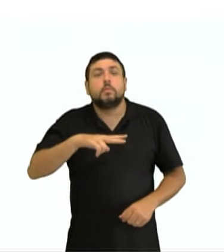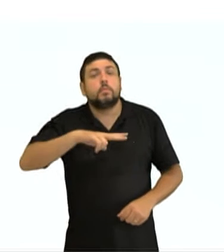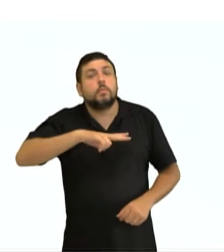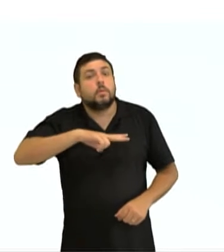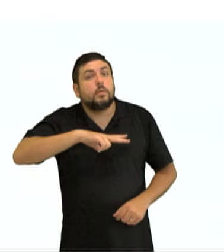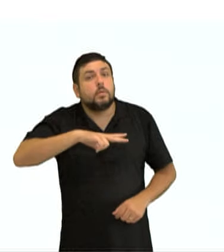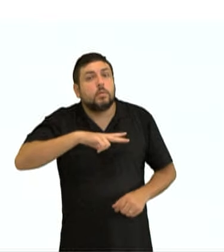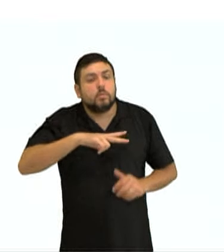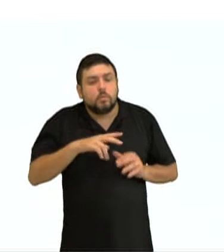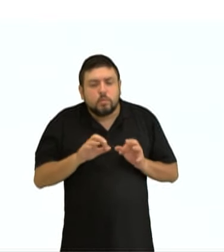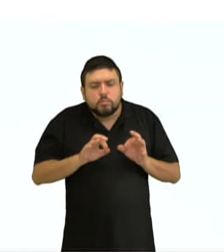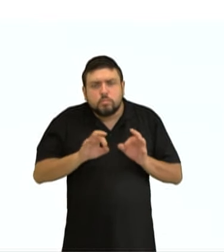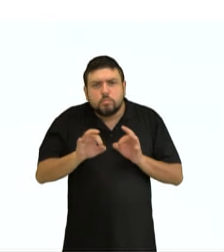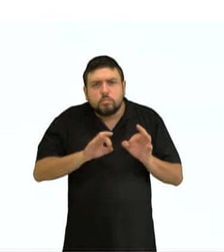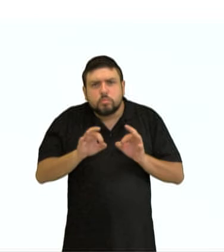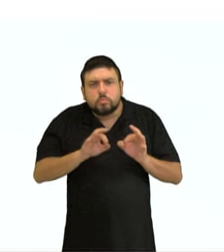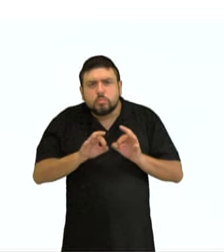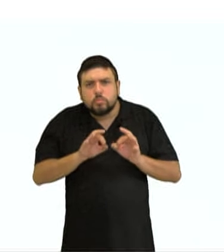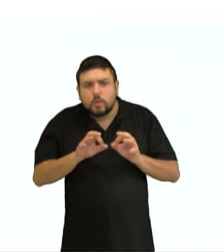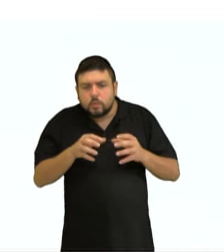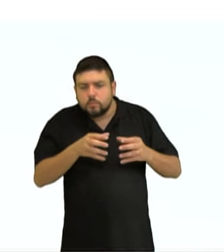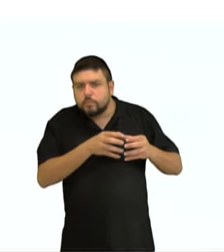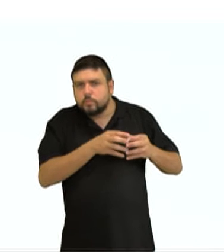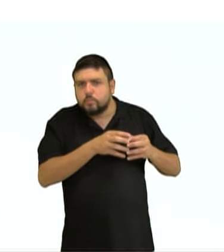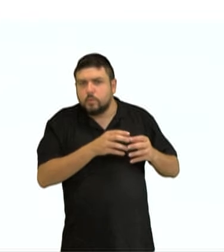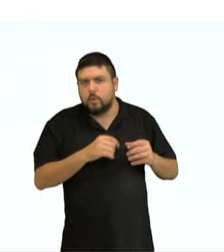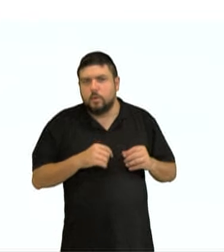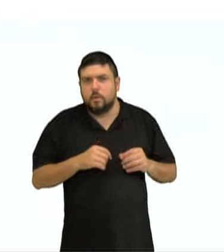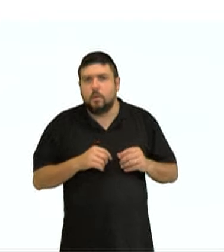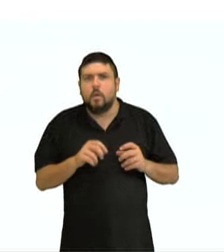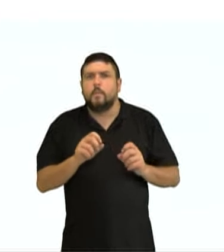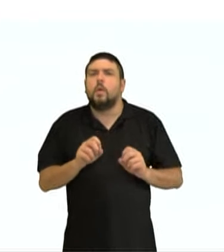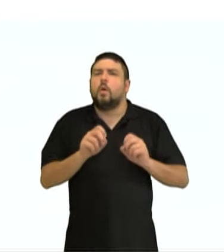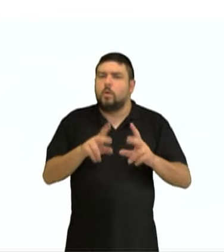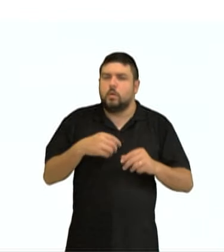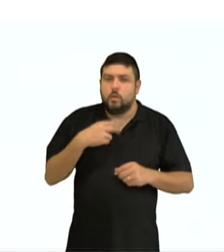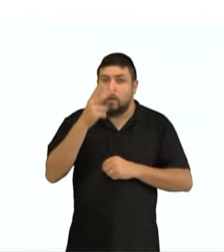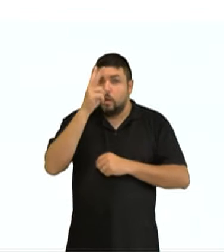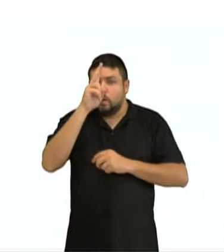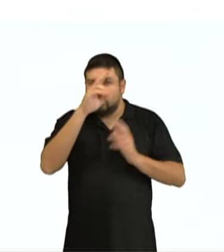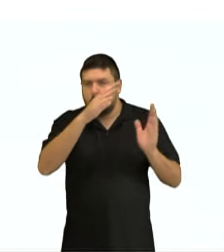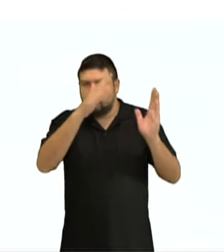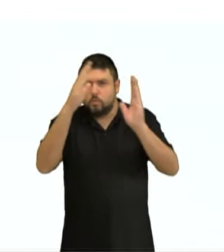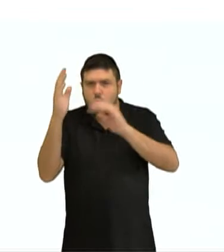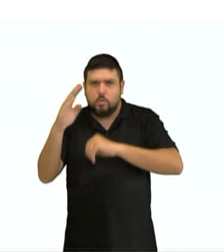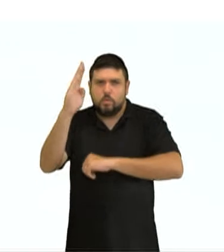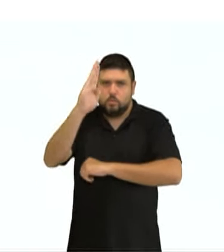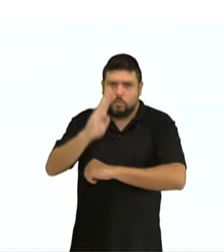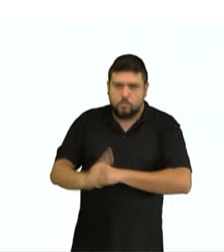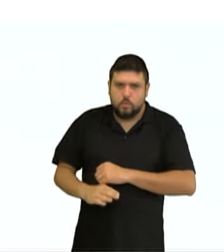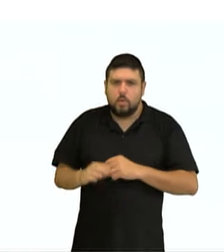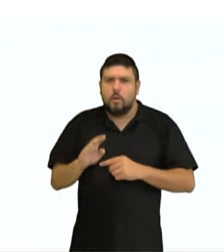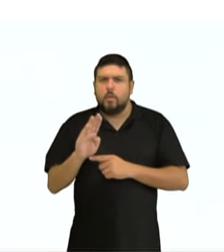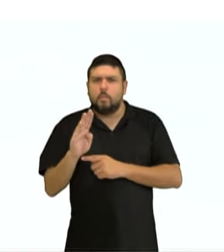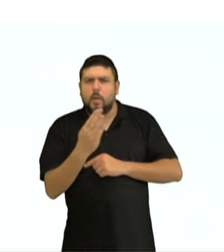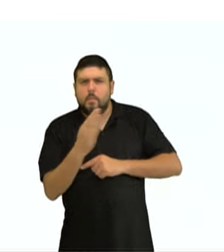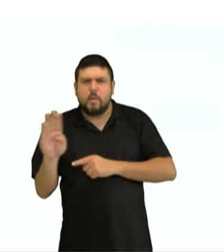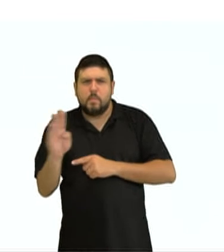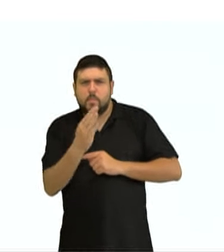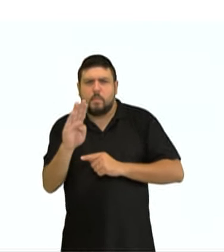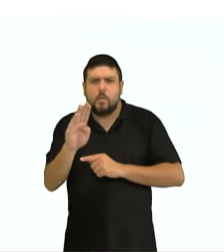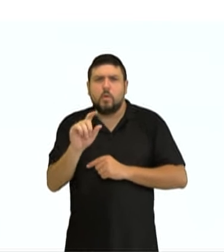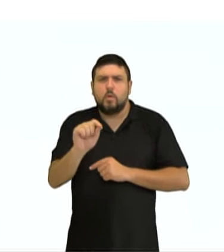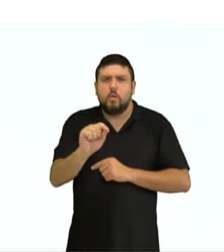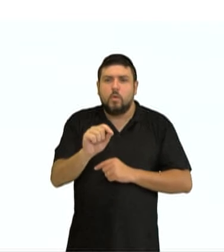particulares, organizadas por particulares. Nós vamos ter, na história do Brasil, junto às bandeiras, as